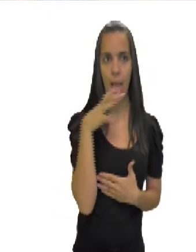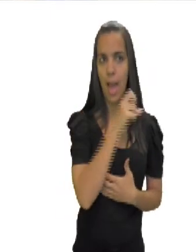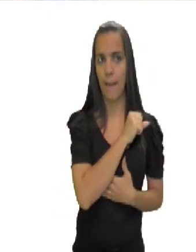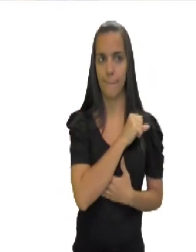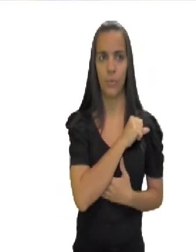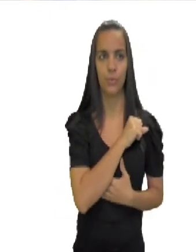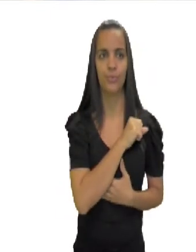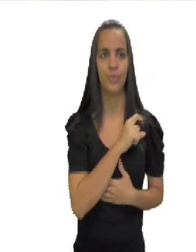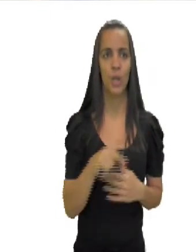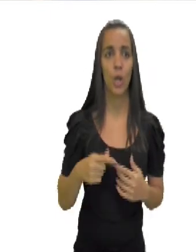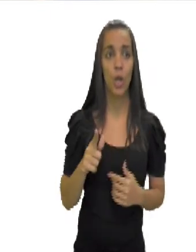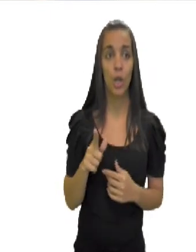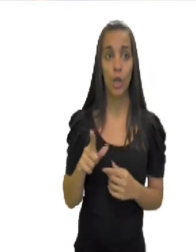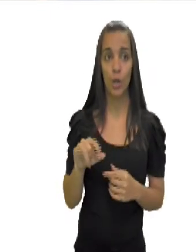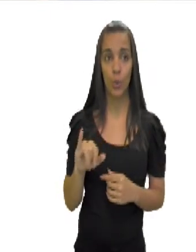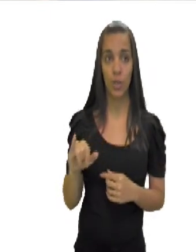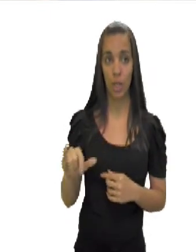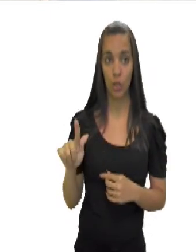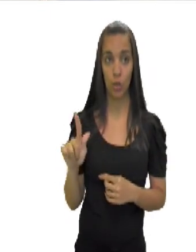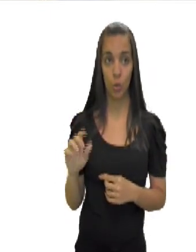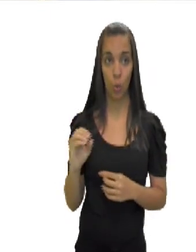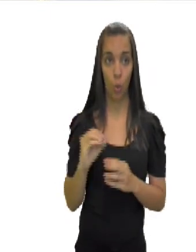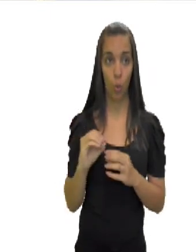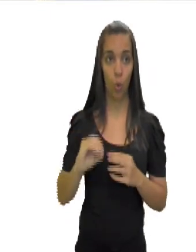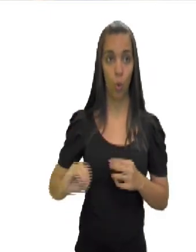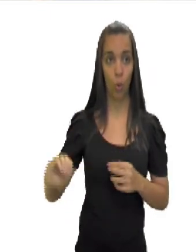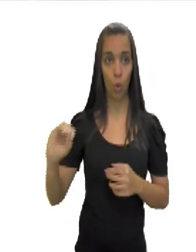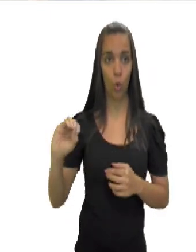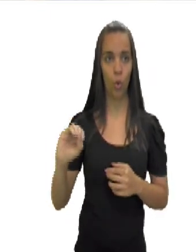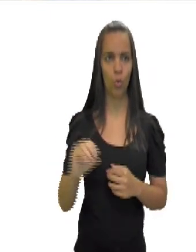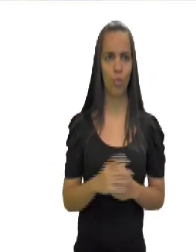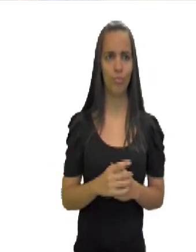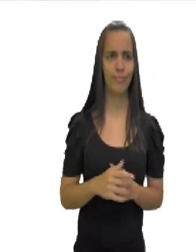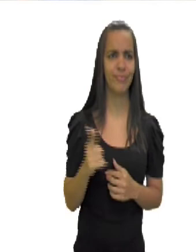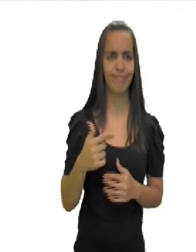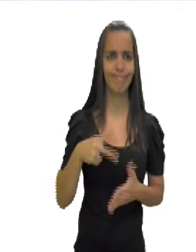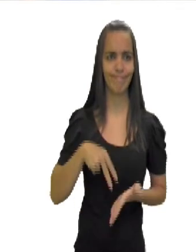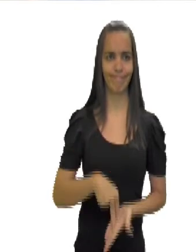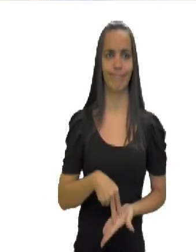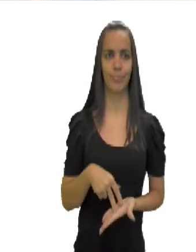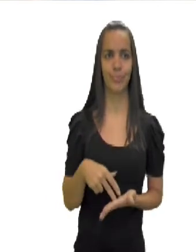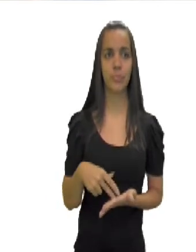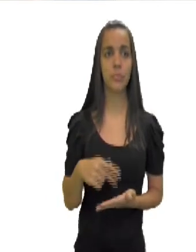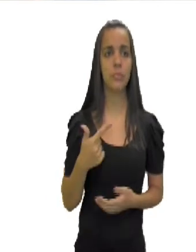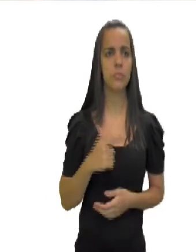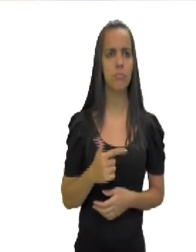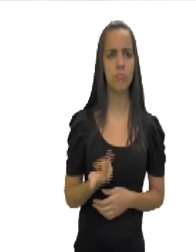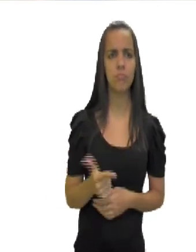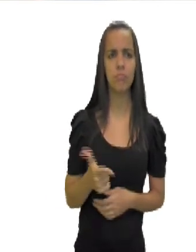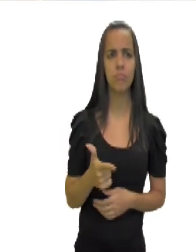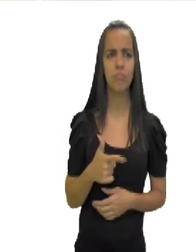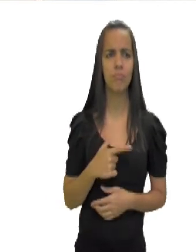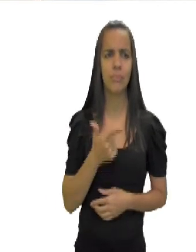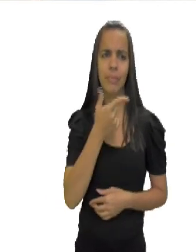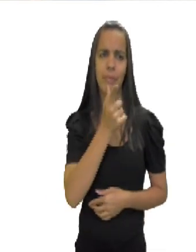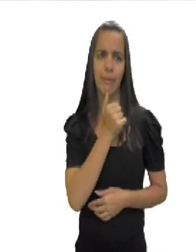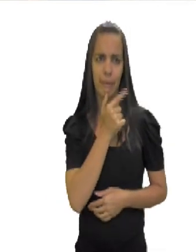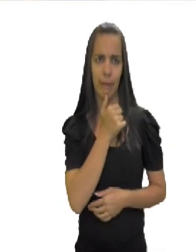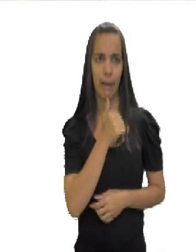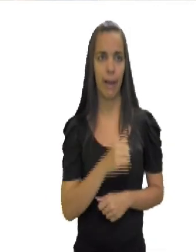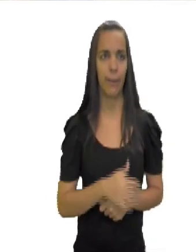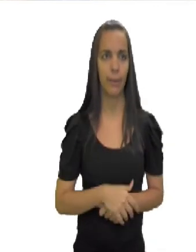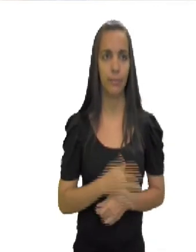permanecer nem ser absorvido por água, o que naturalmente faz com que as fezes saiam líquidas e a